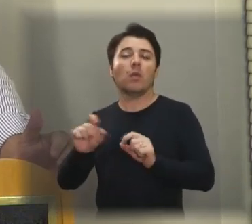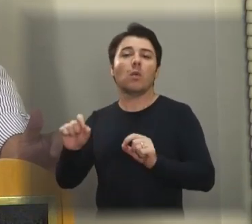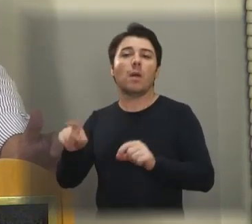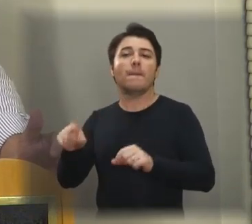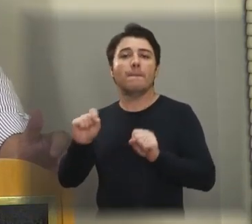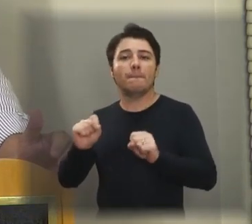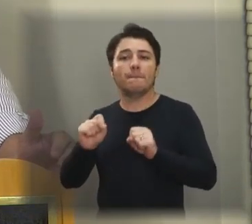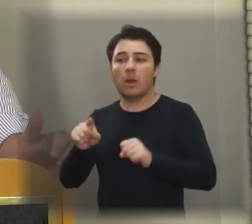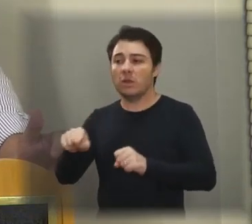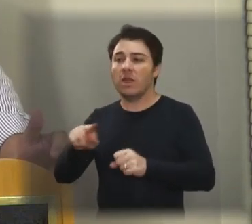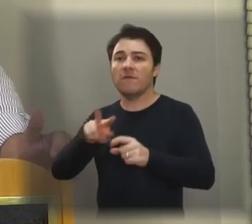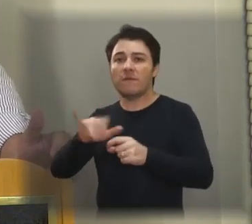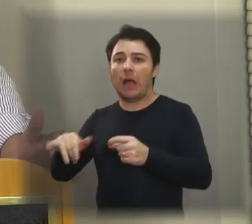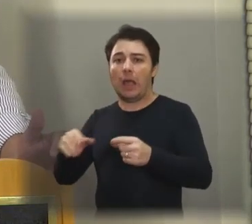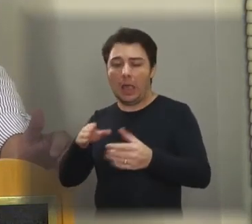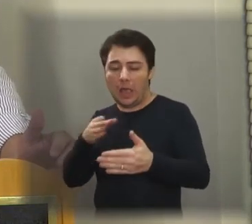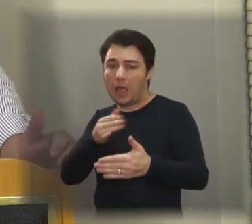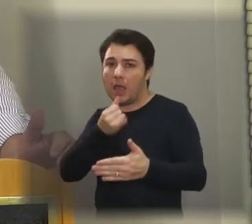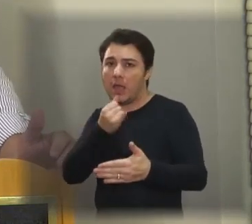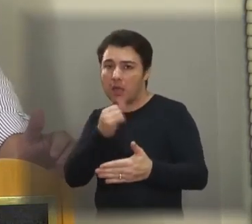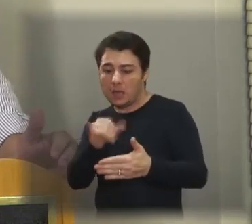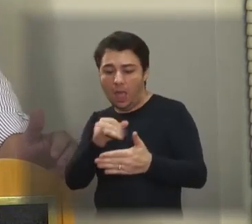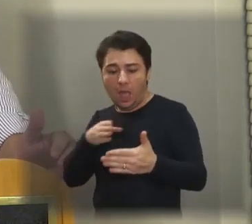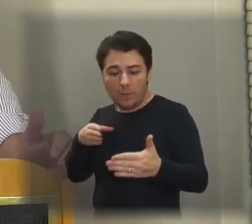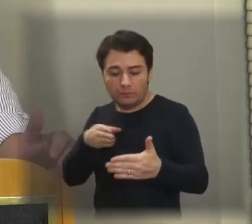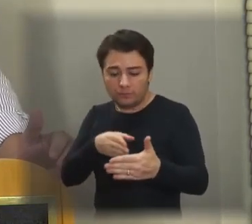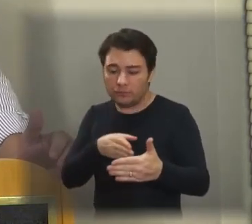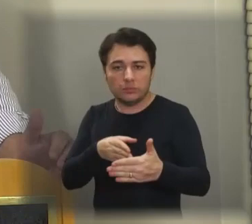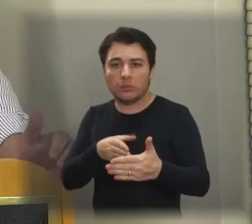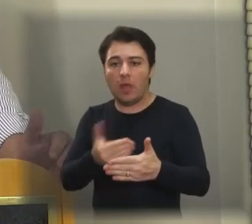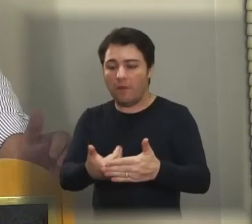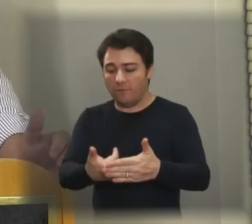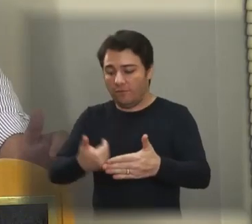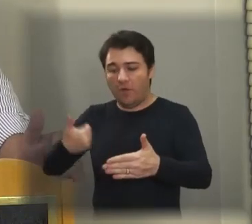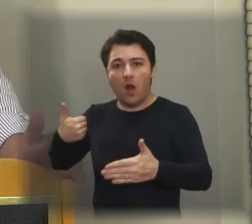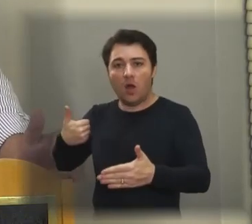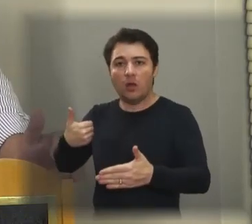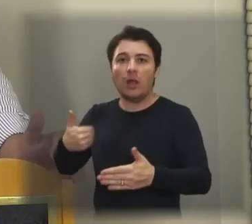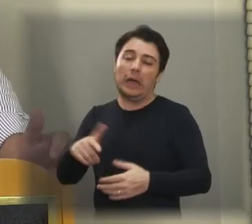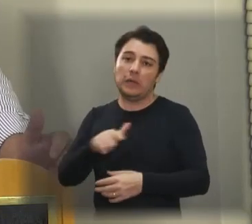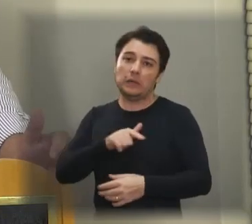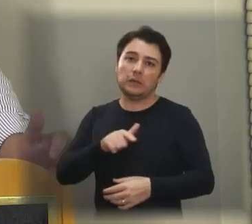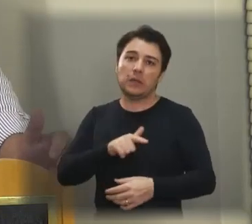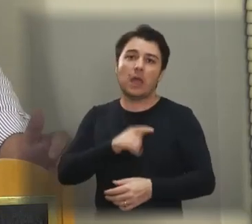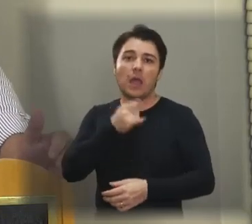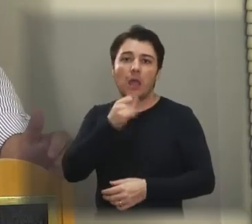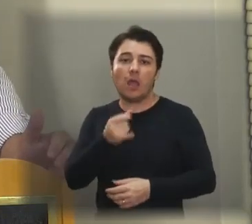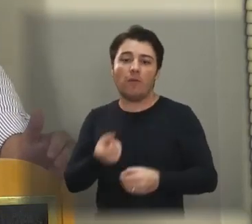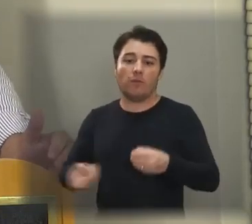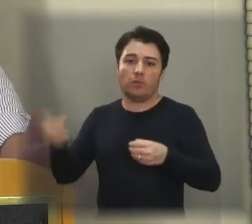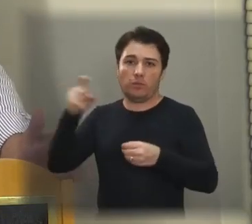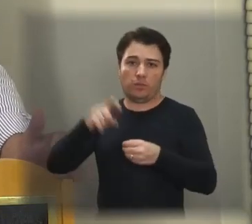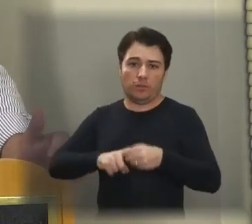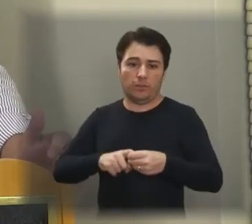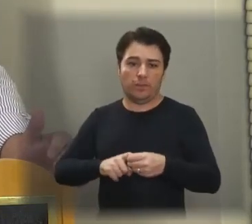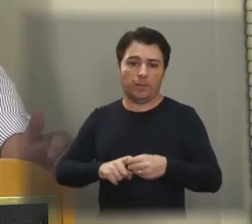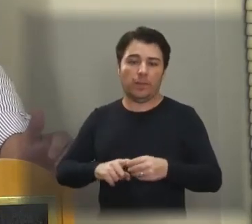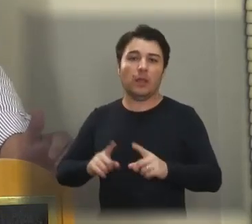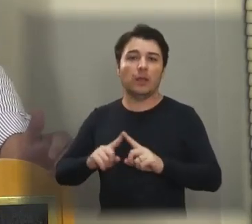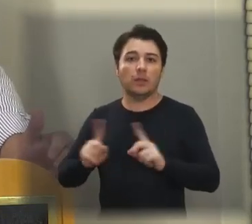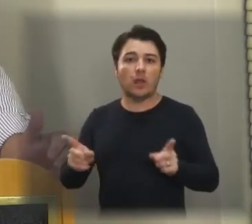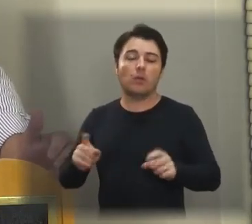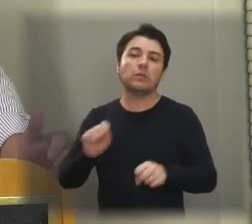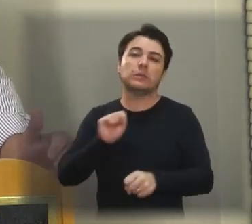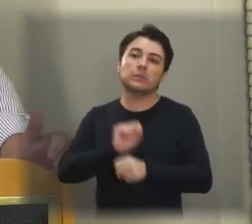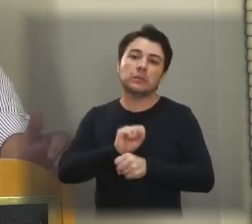abrir o religador no meio do circuito ele tá ao contrário Então quem está à frente desta ligadores vai ter energia estabelecido em minutos e quem tá para trás vai ter que